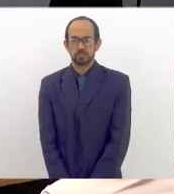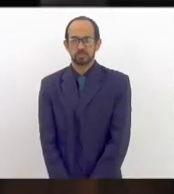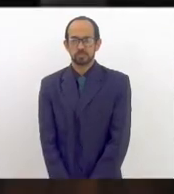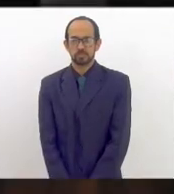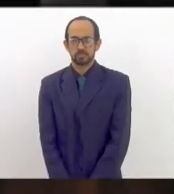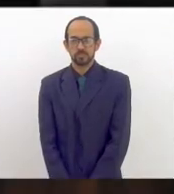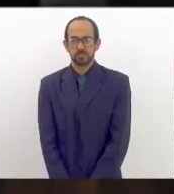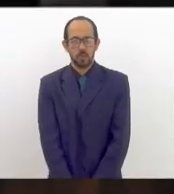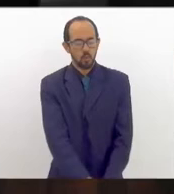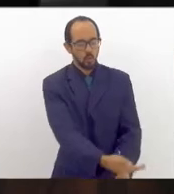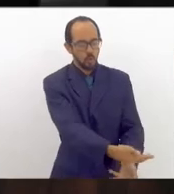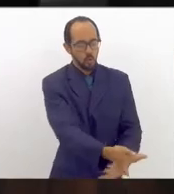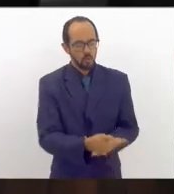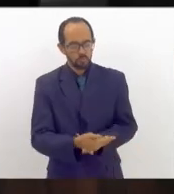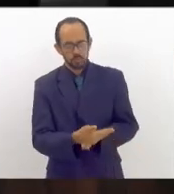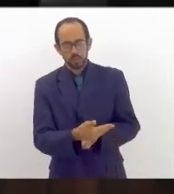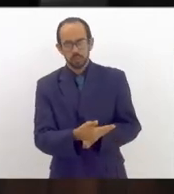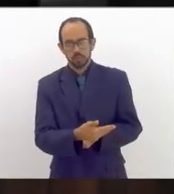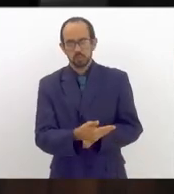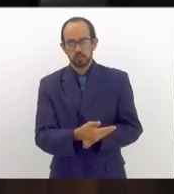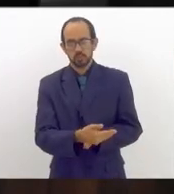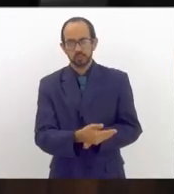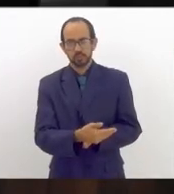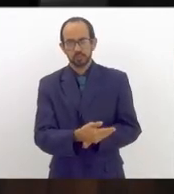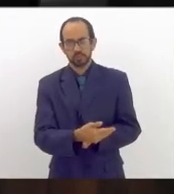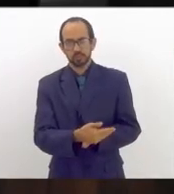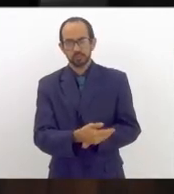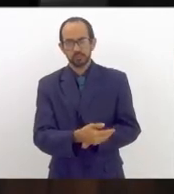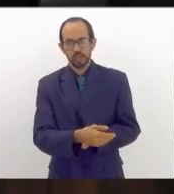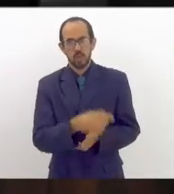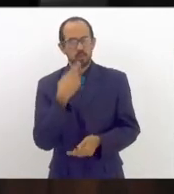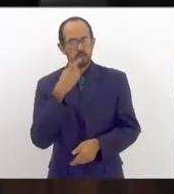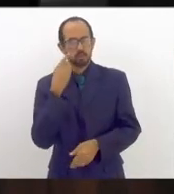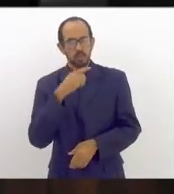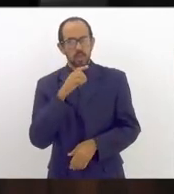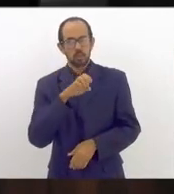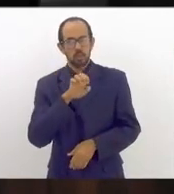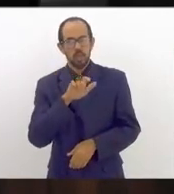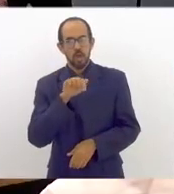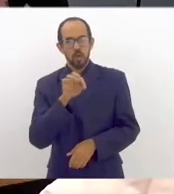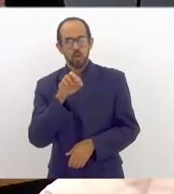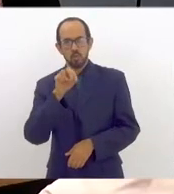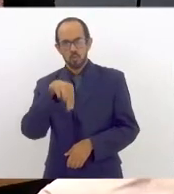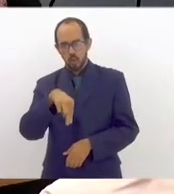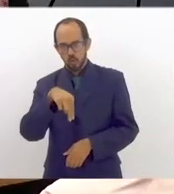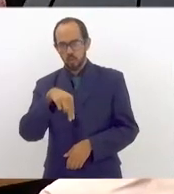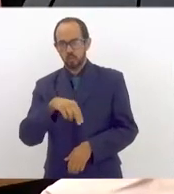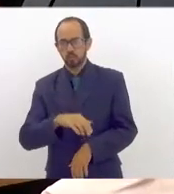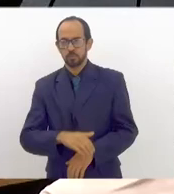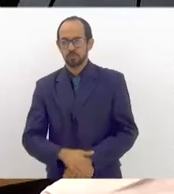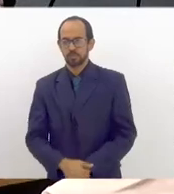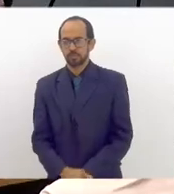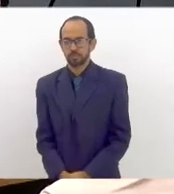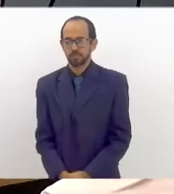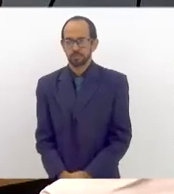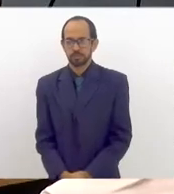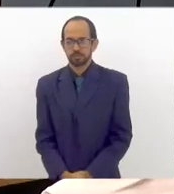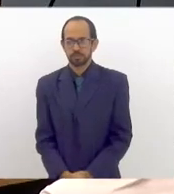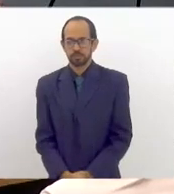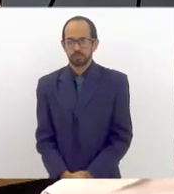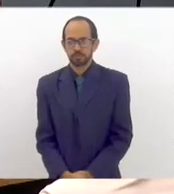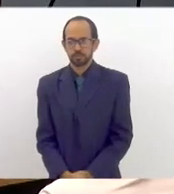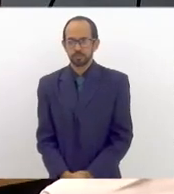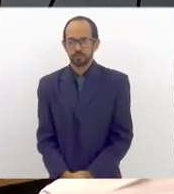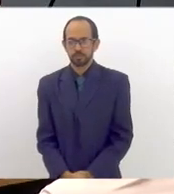convido o nosso Deputado Elton Cristo fazer uso da palavra para